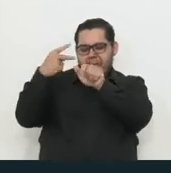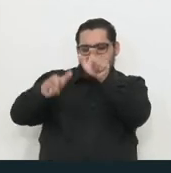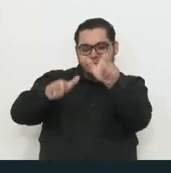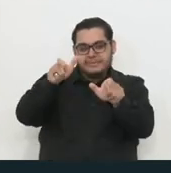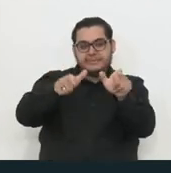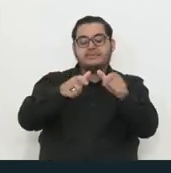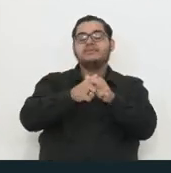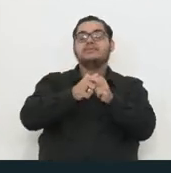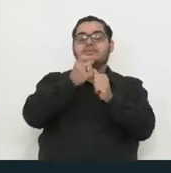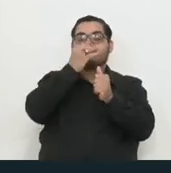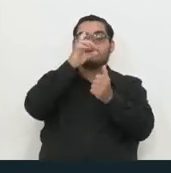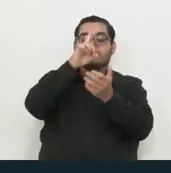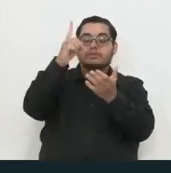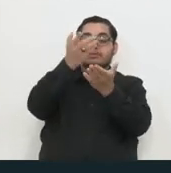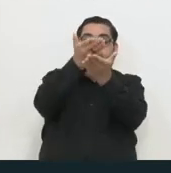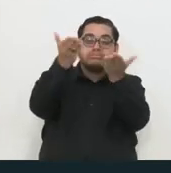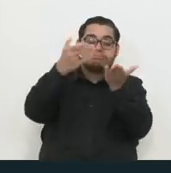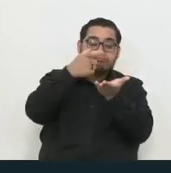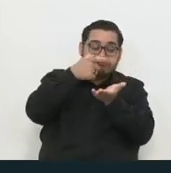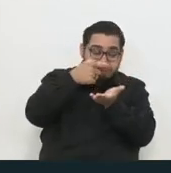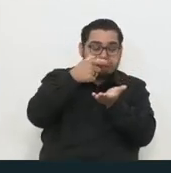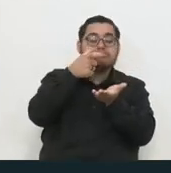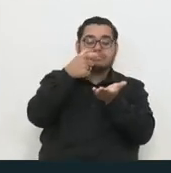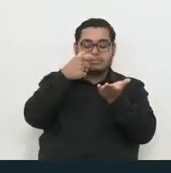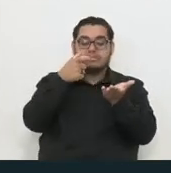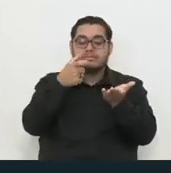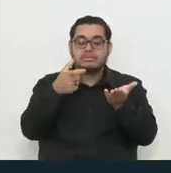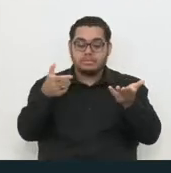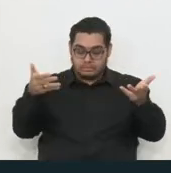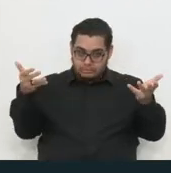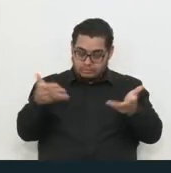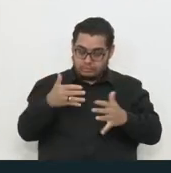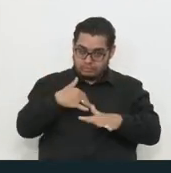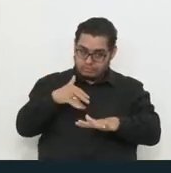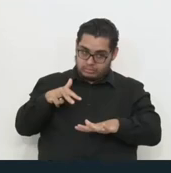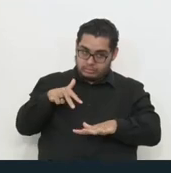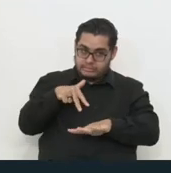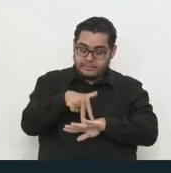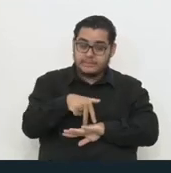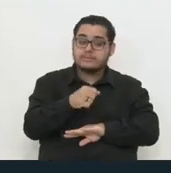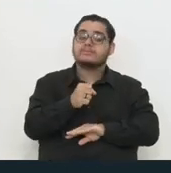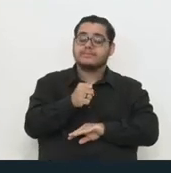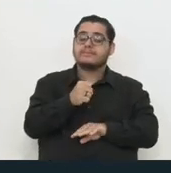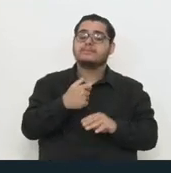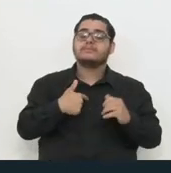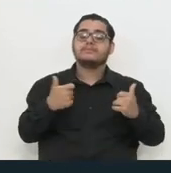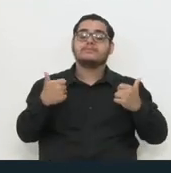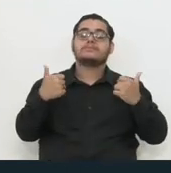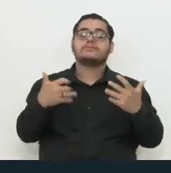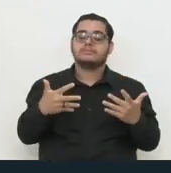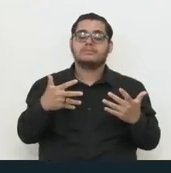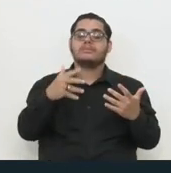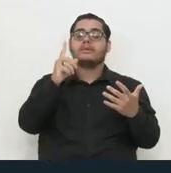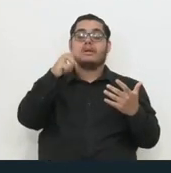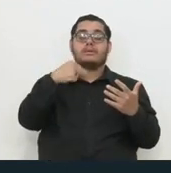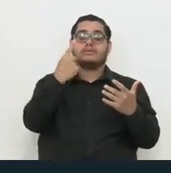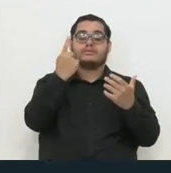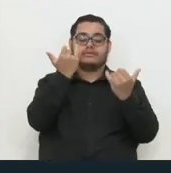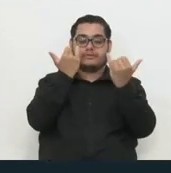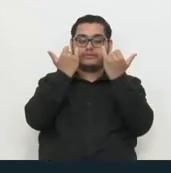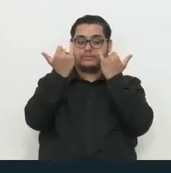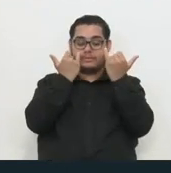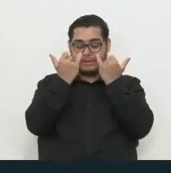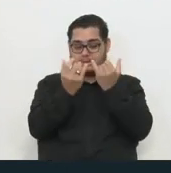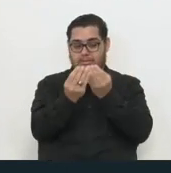acompanham hoje vem aqui nessa Tribuna mais para poder falar passar uma informação também aos